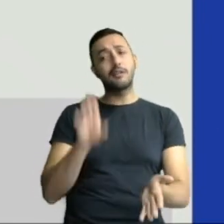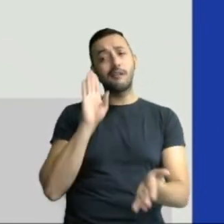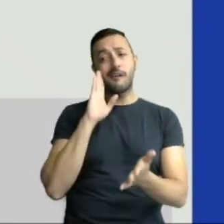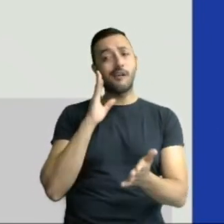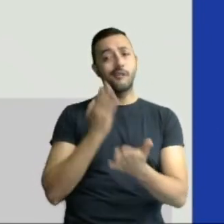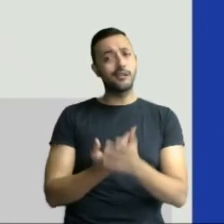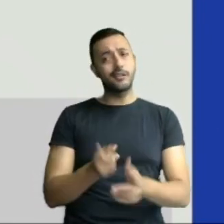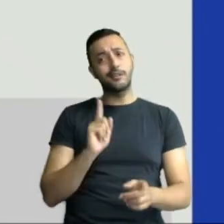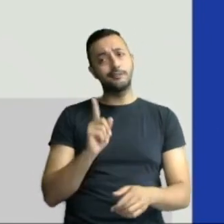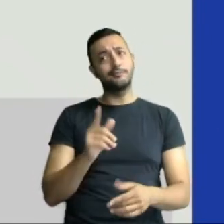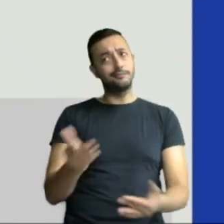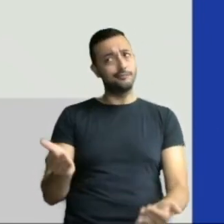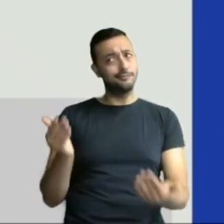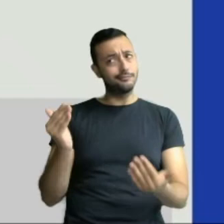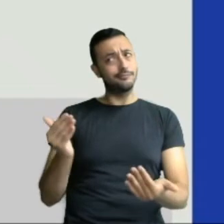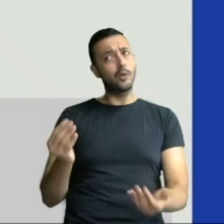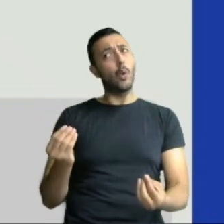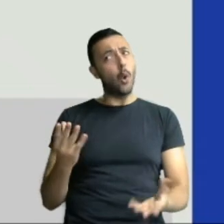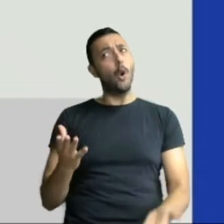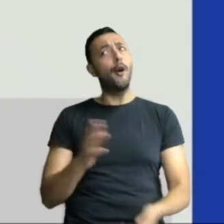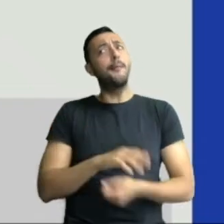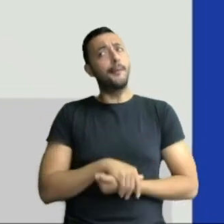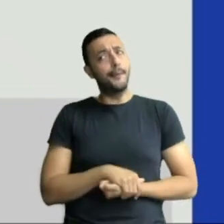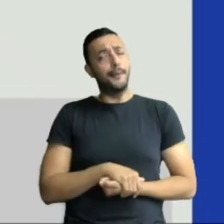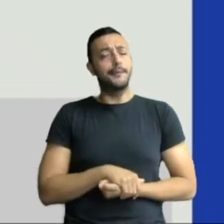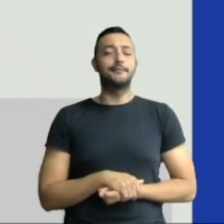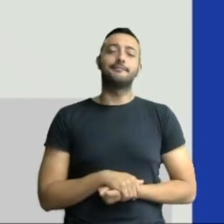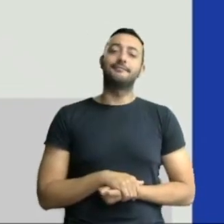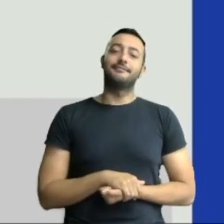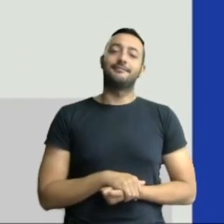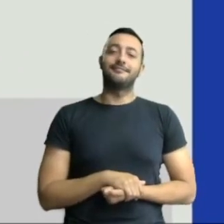que a pessoa fez ou deixou de fazer, certo?